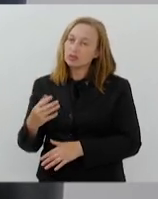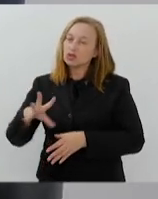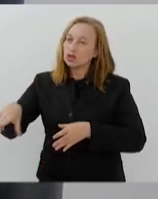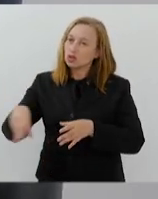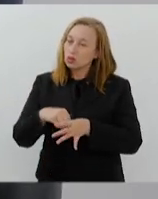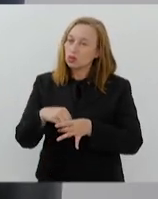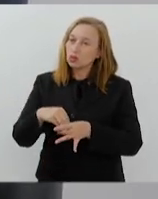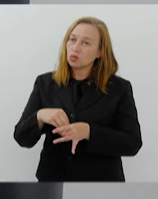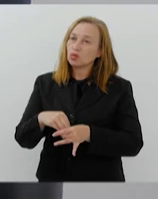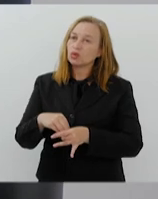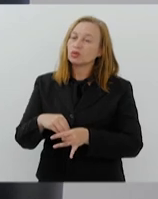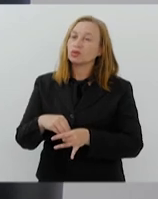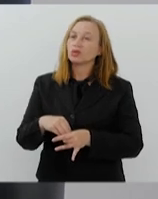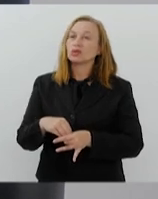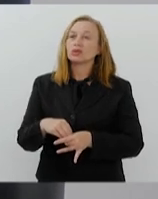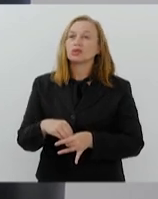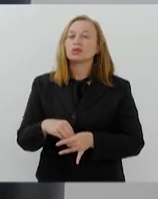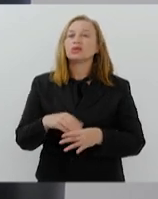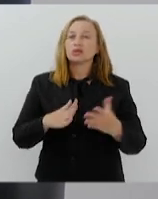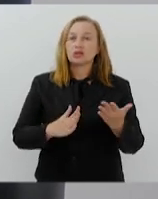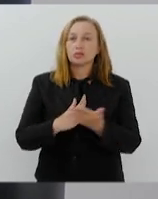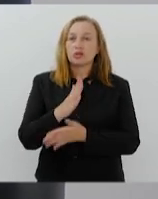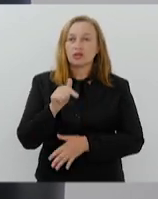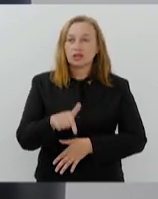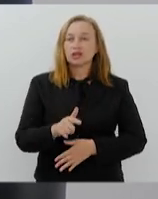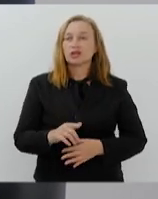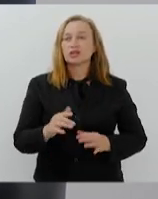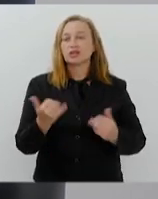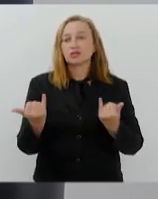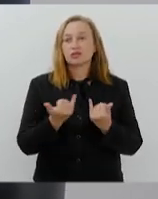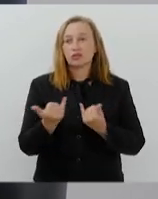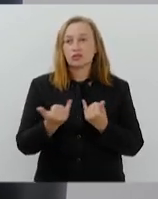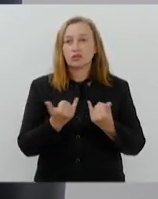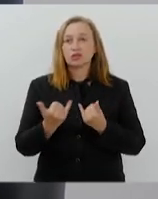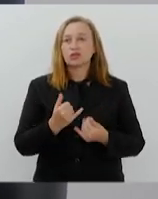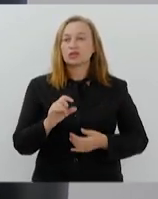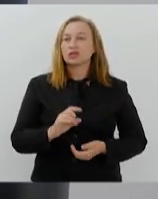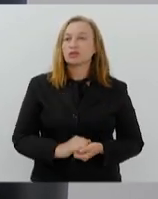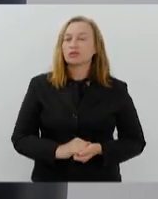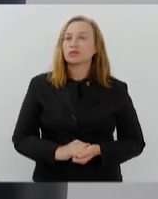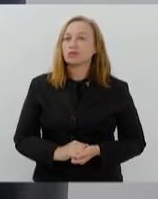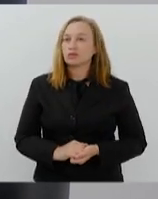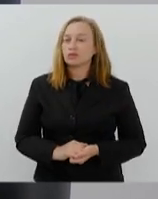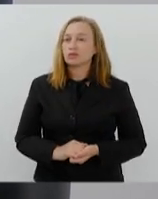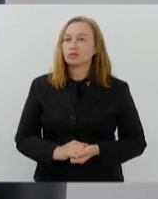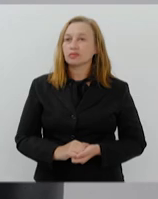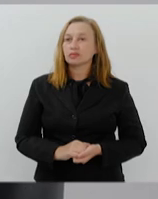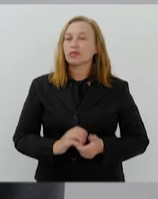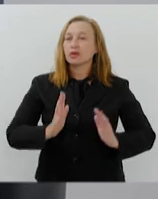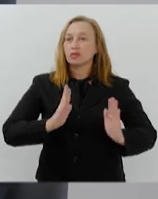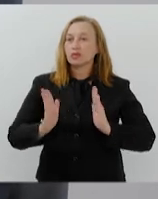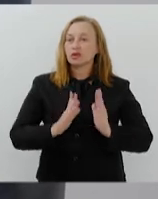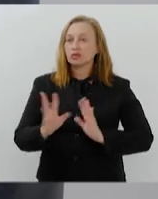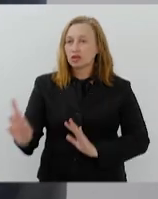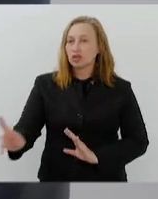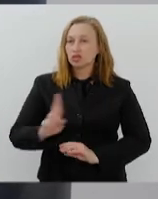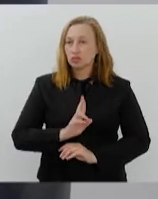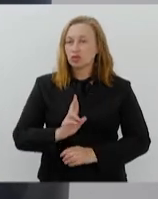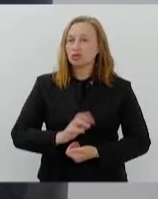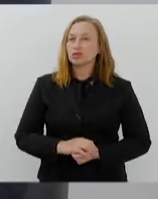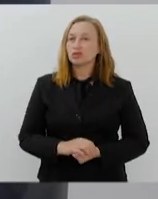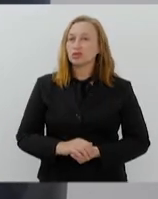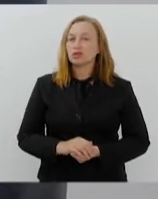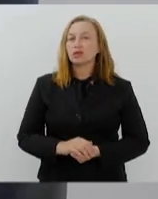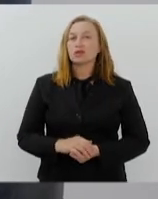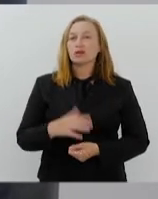nesse pedido já aprovado aí das informações só restando a vossa excelência estabelecer o prazo de resposta sugiro que seja o